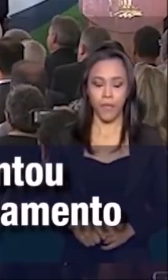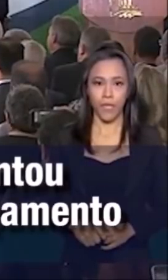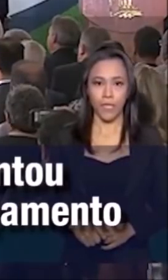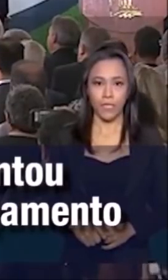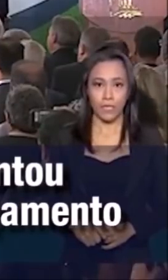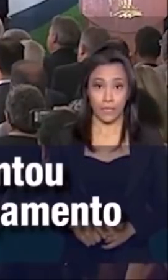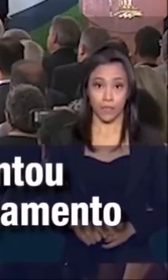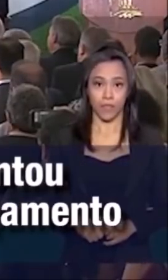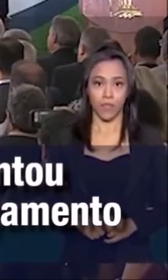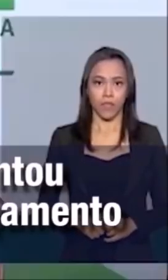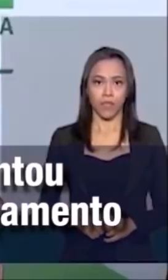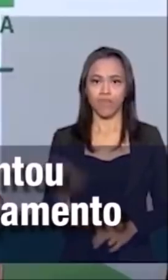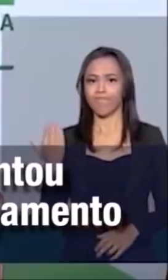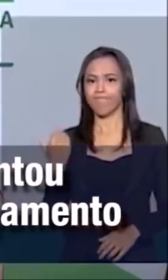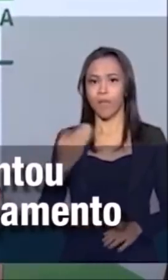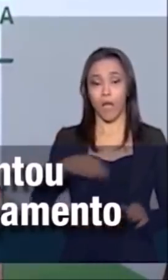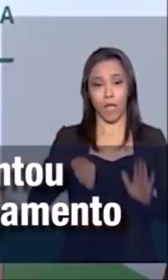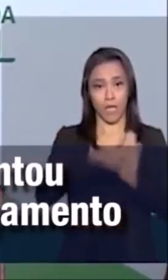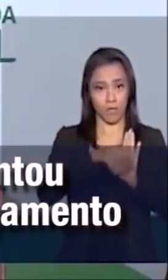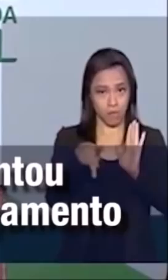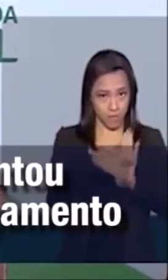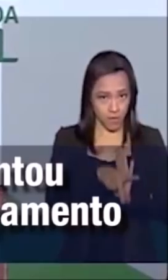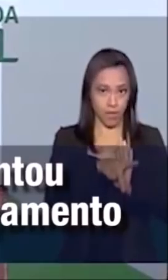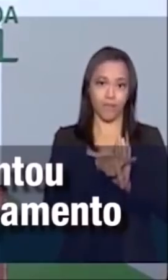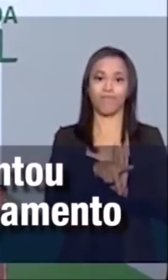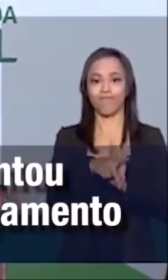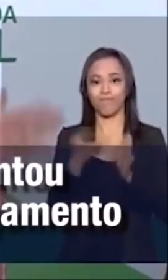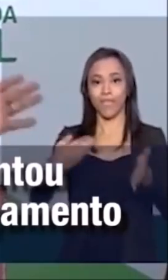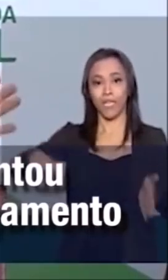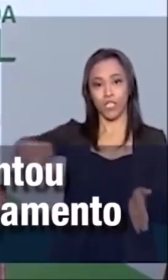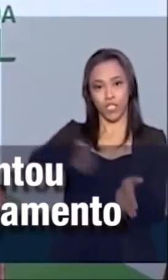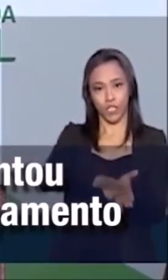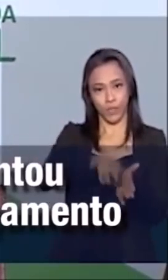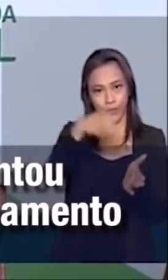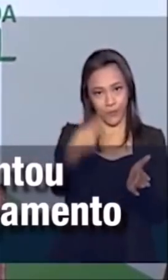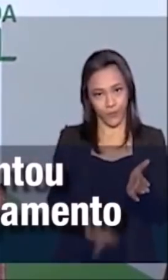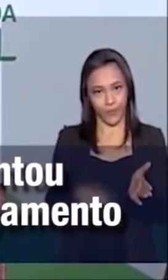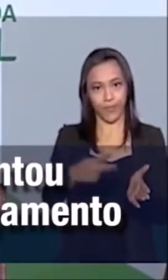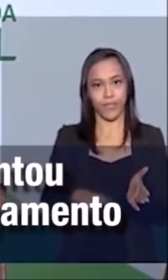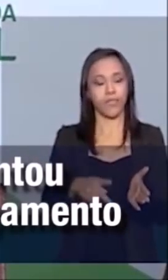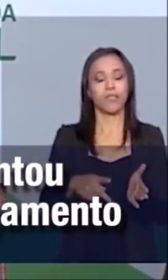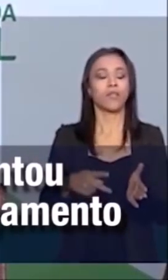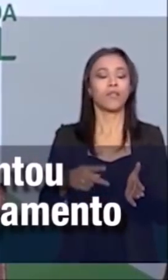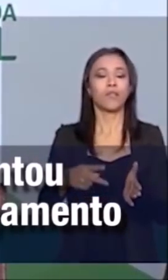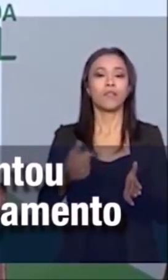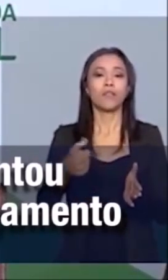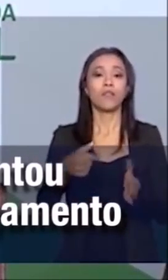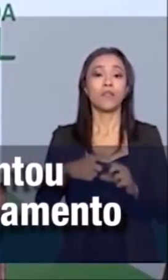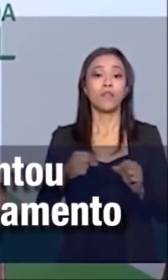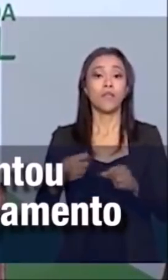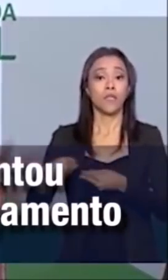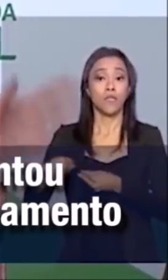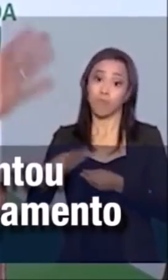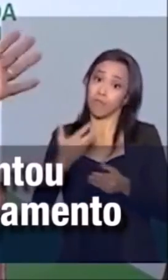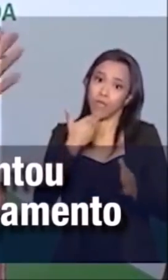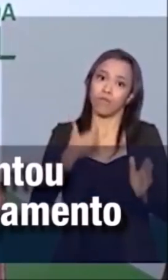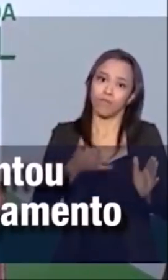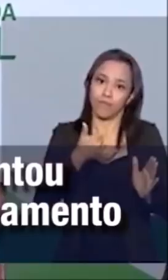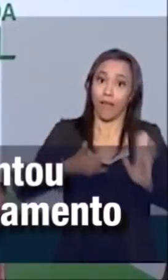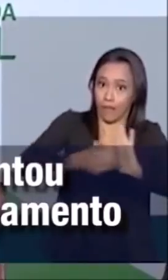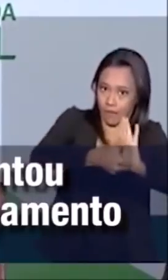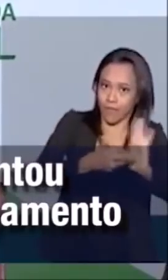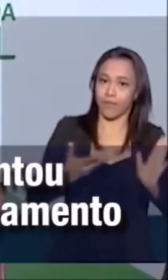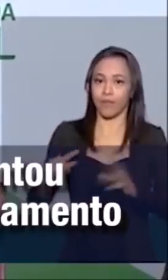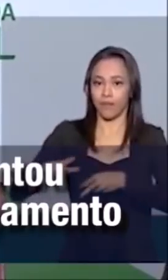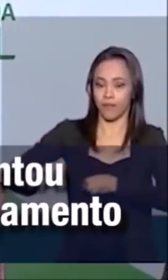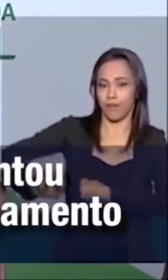Quando a medida provisória do programa Mais Médicos chegou a Brasília, Mandetta era deputado, chegou à Câmara, o